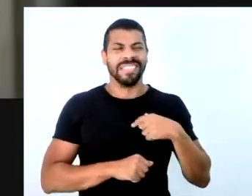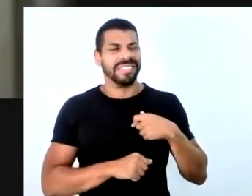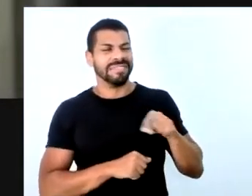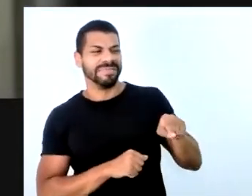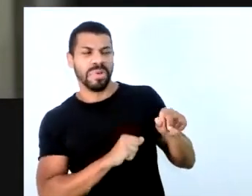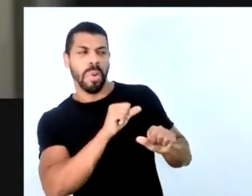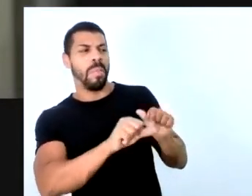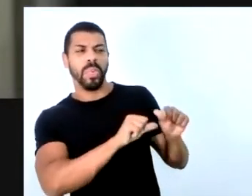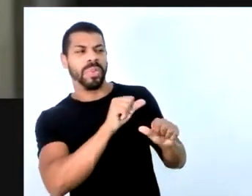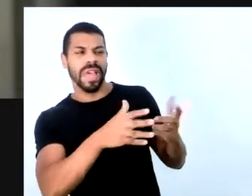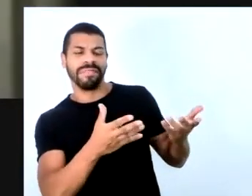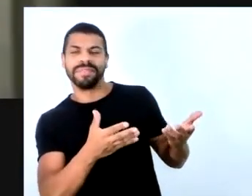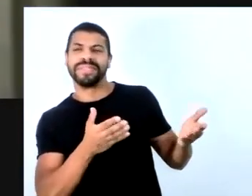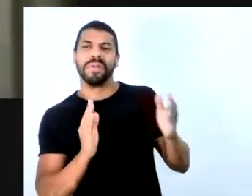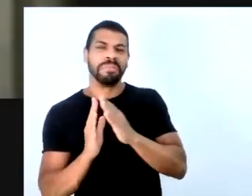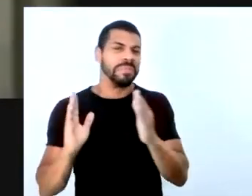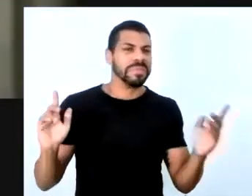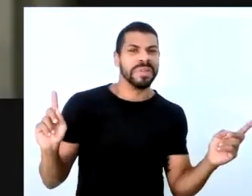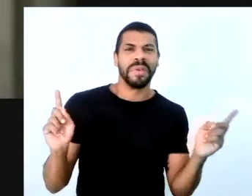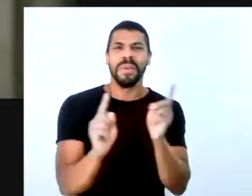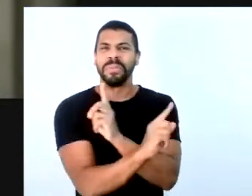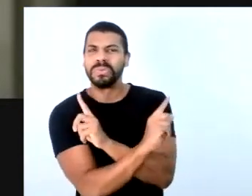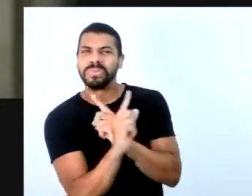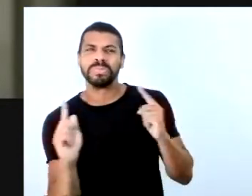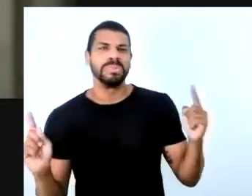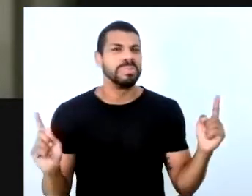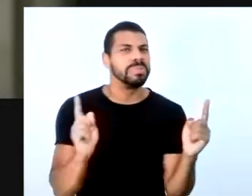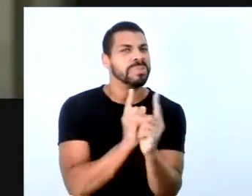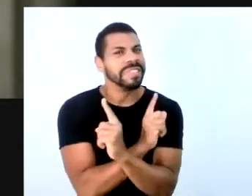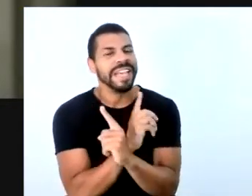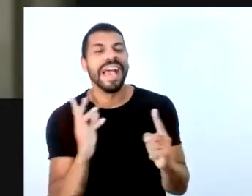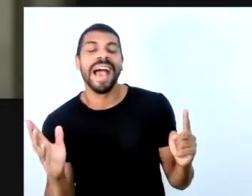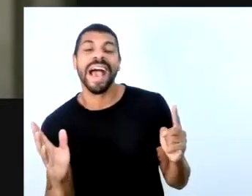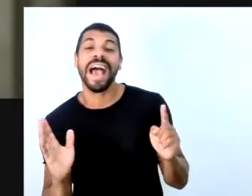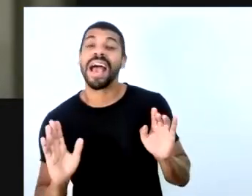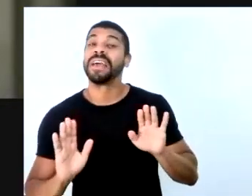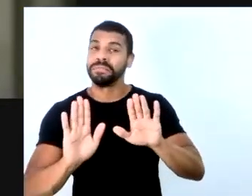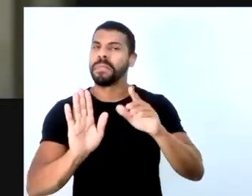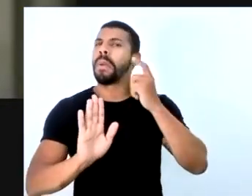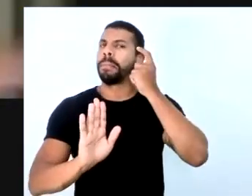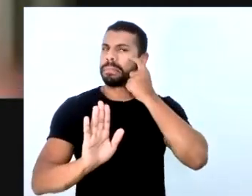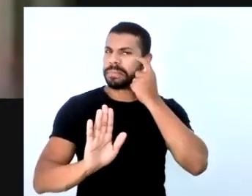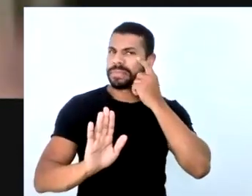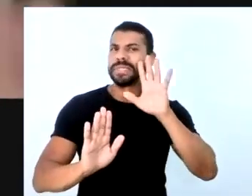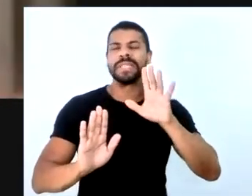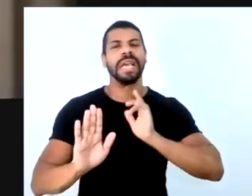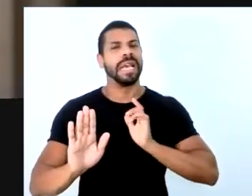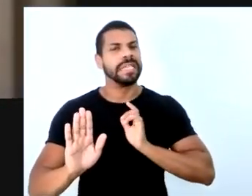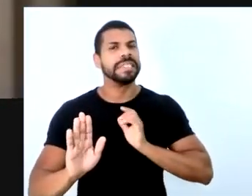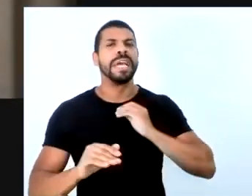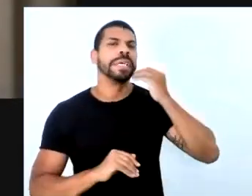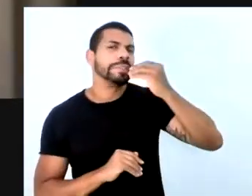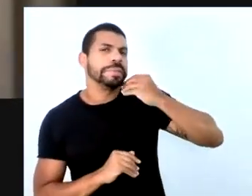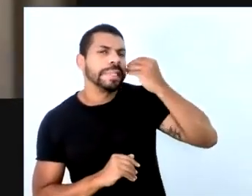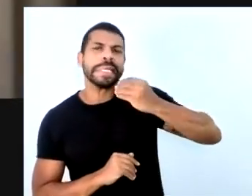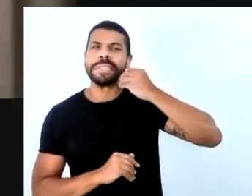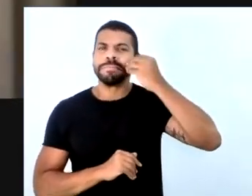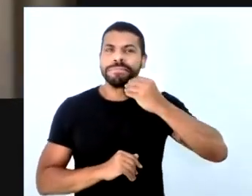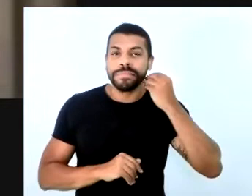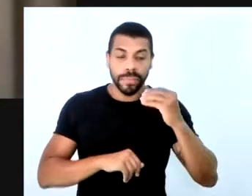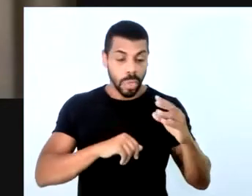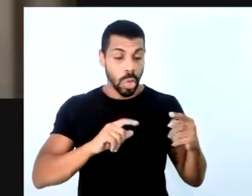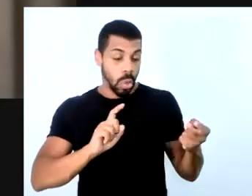arquivo, eles viam, aí voltava para mim, aí eu mexia. E aí, enfim, durante um tempo a gente conseguia assim, até que